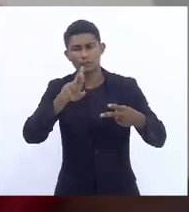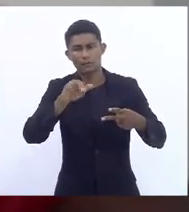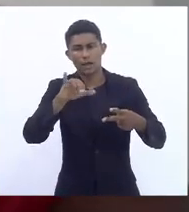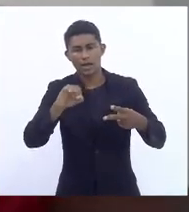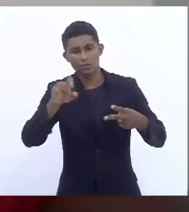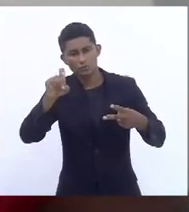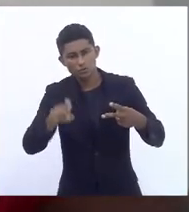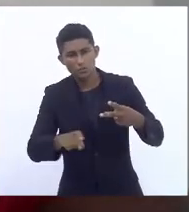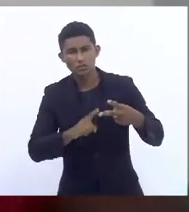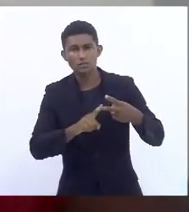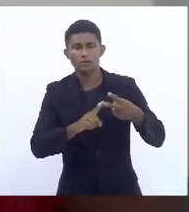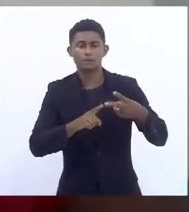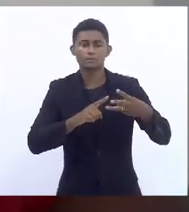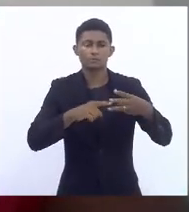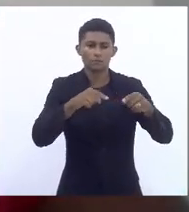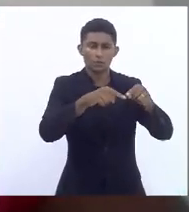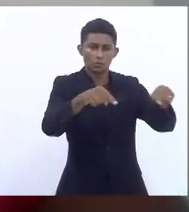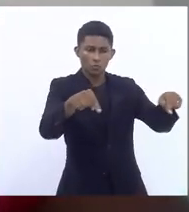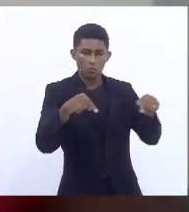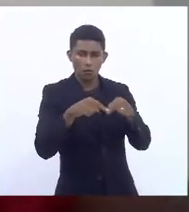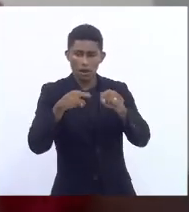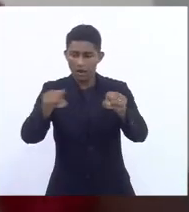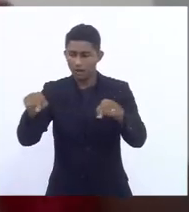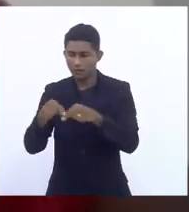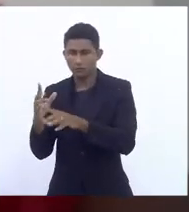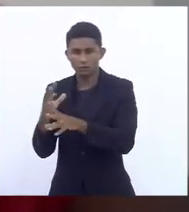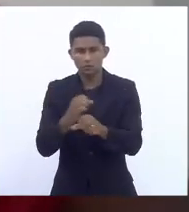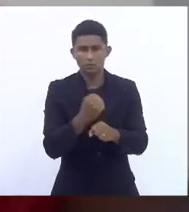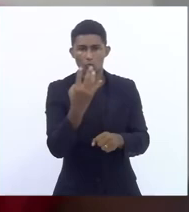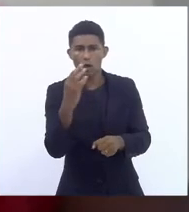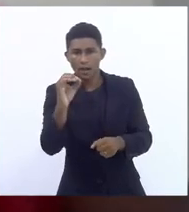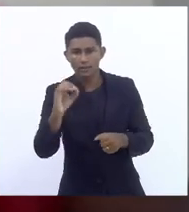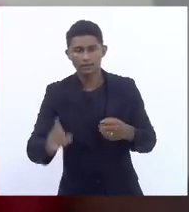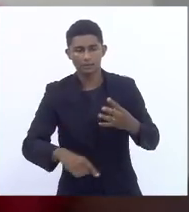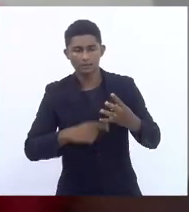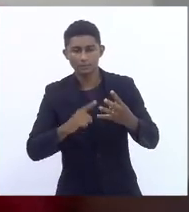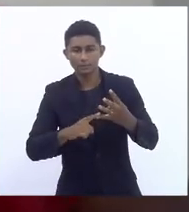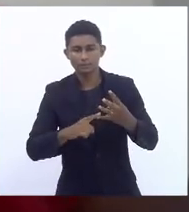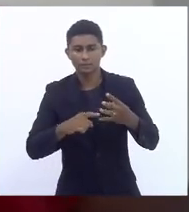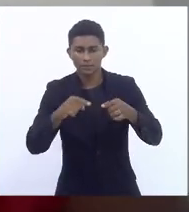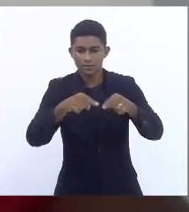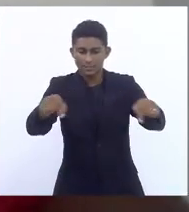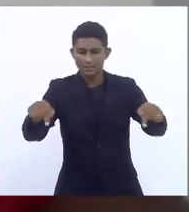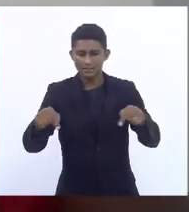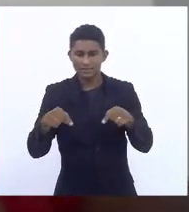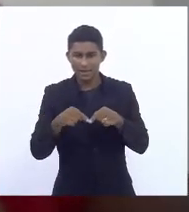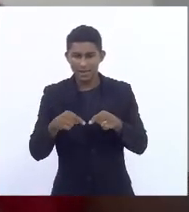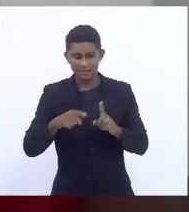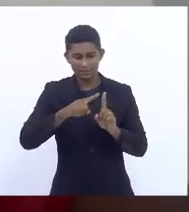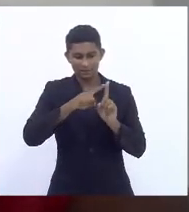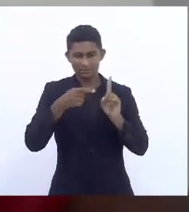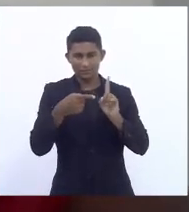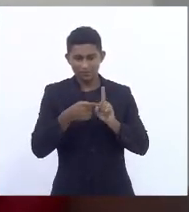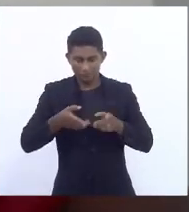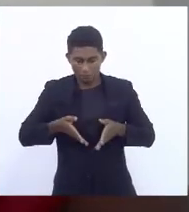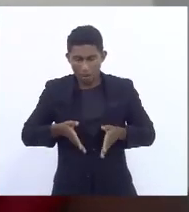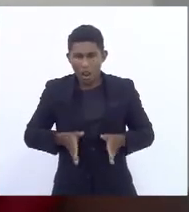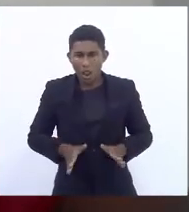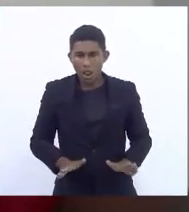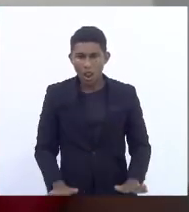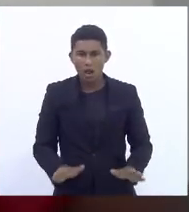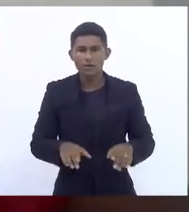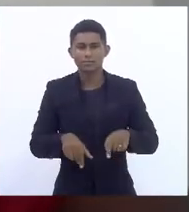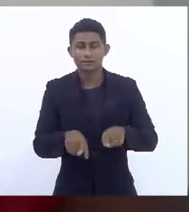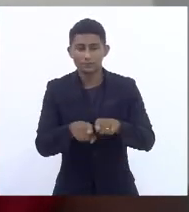com capacidade para 2 leitos cada, salas de pré-parto, parto, pós-parto, espaços para parto por